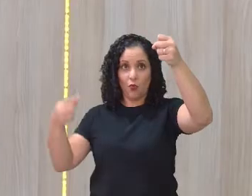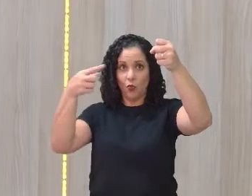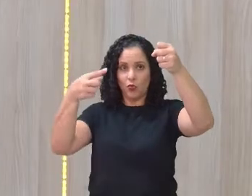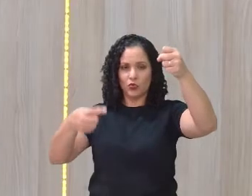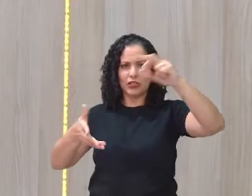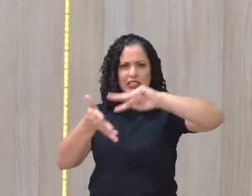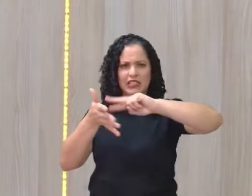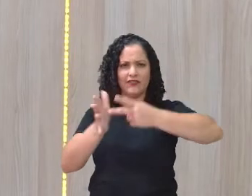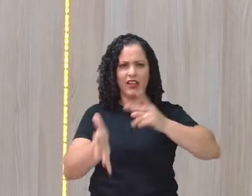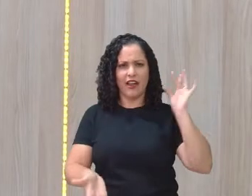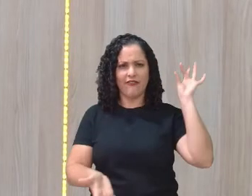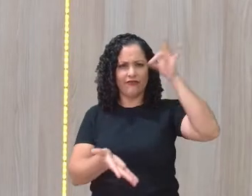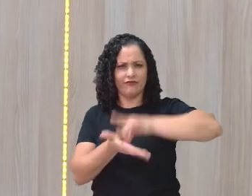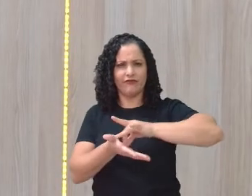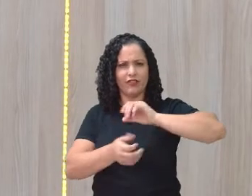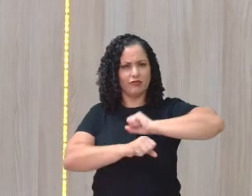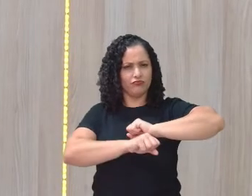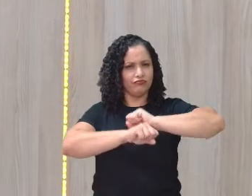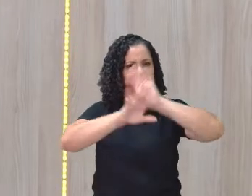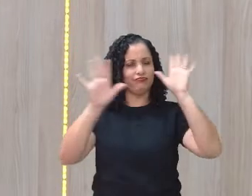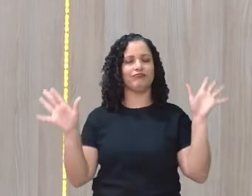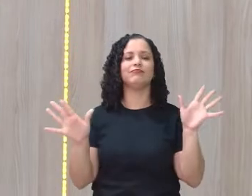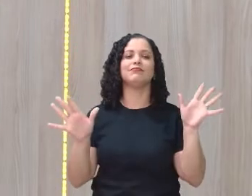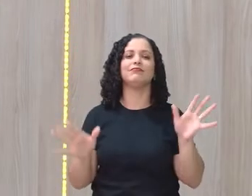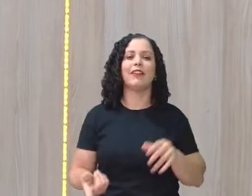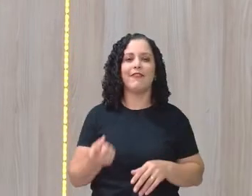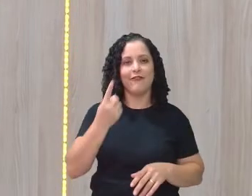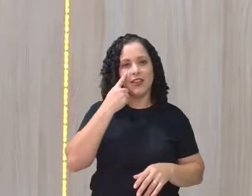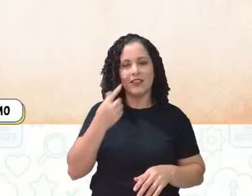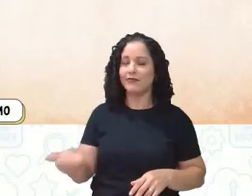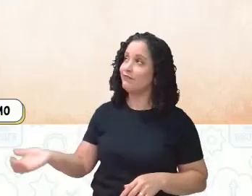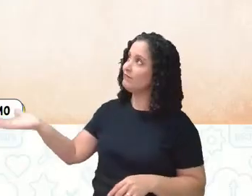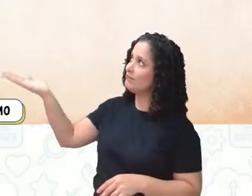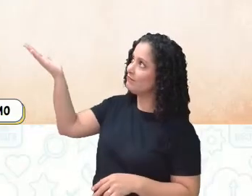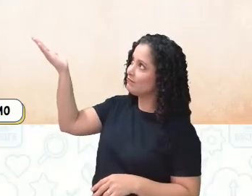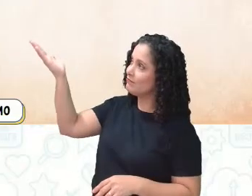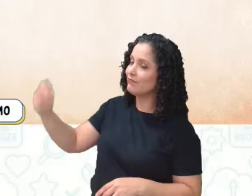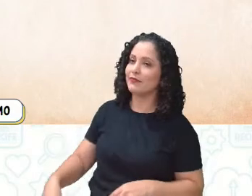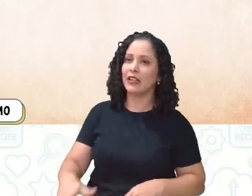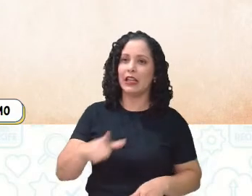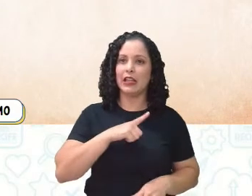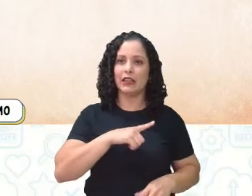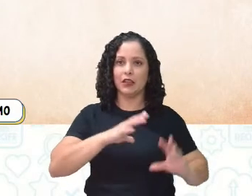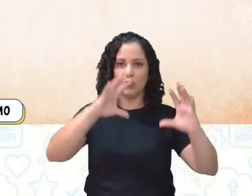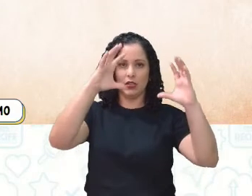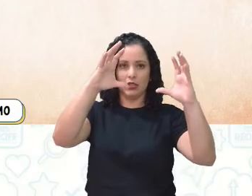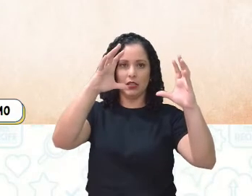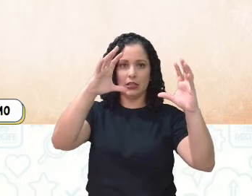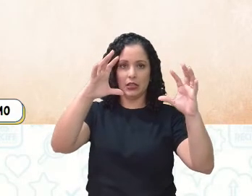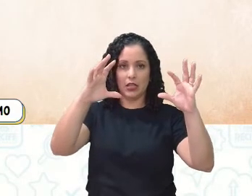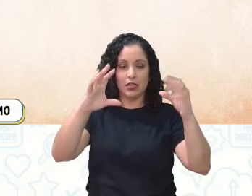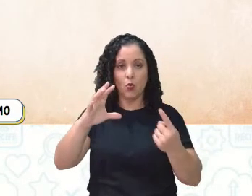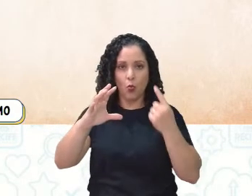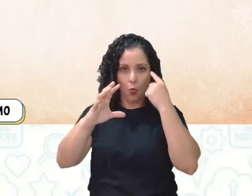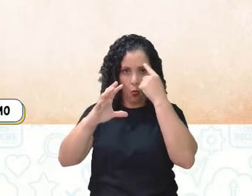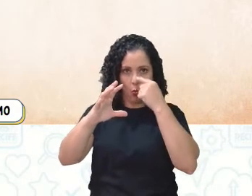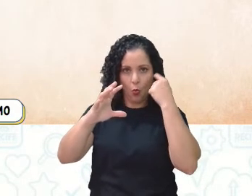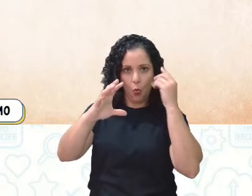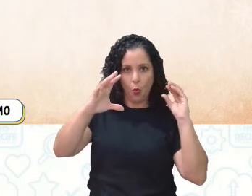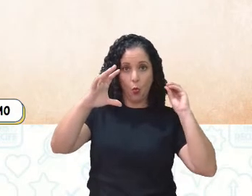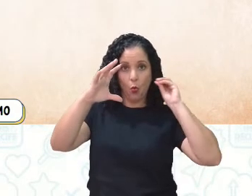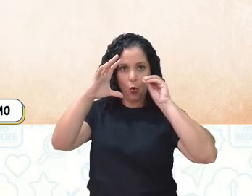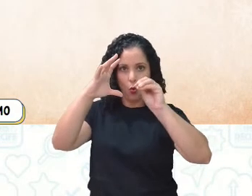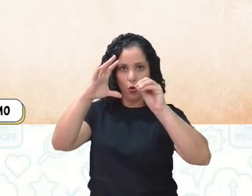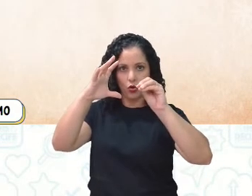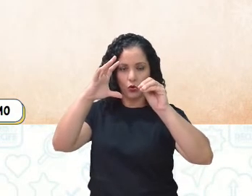da razão. Se vocês puderem observar aí na imagem, gente, tem um olho, né? Um olho, não sei se está muito